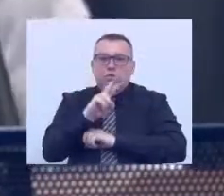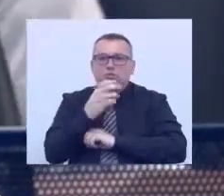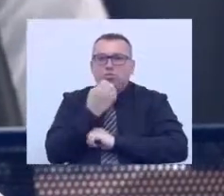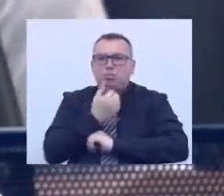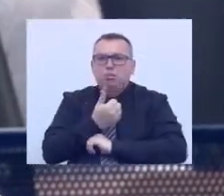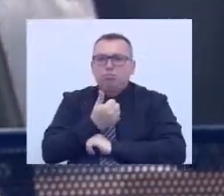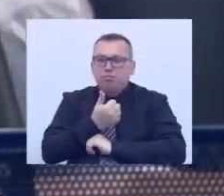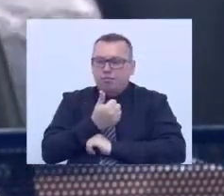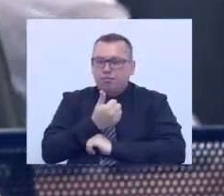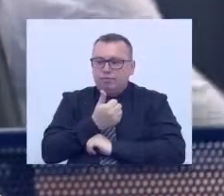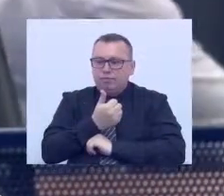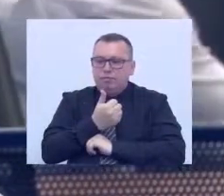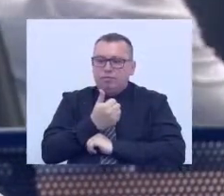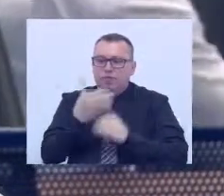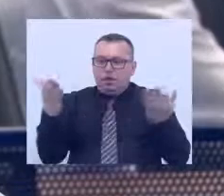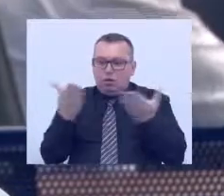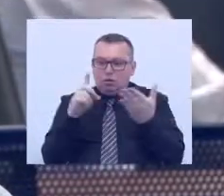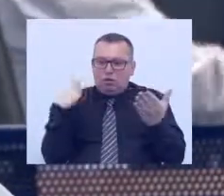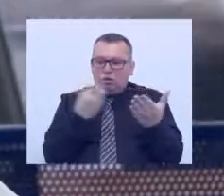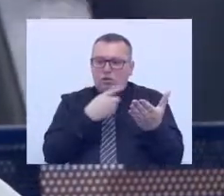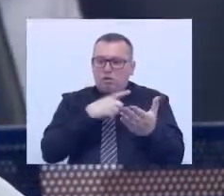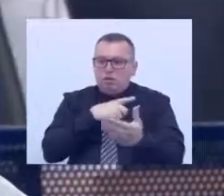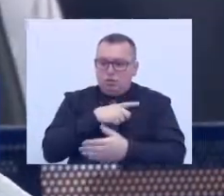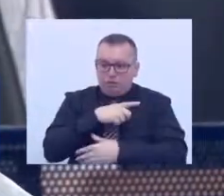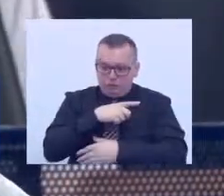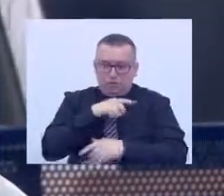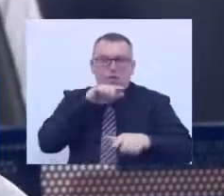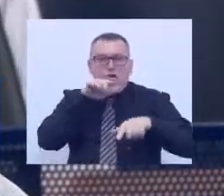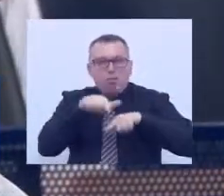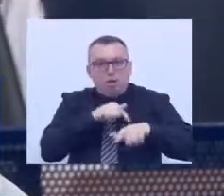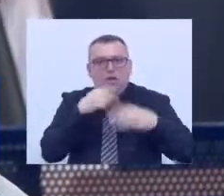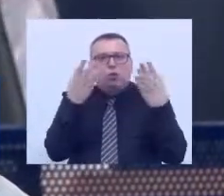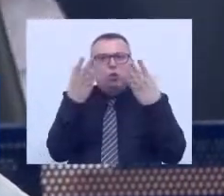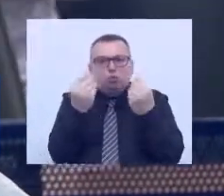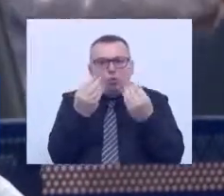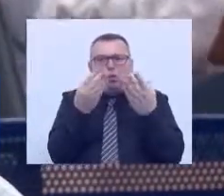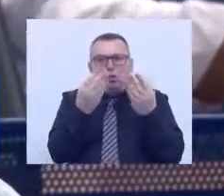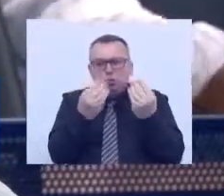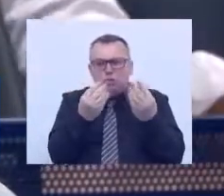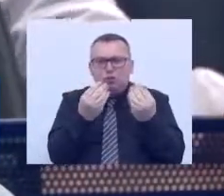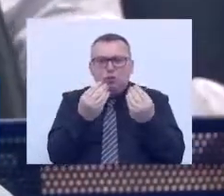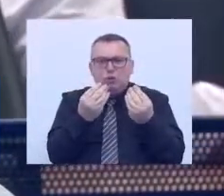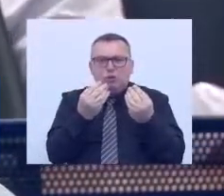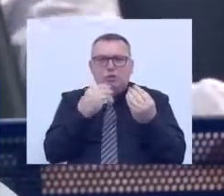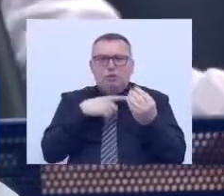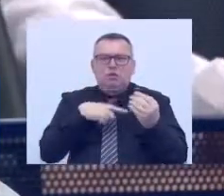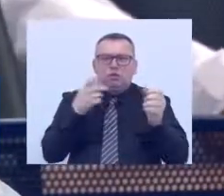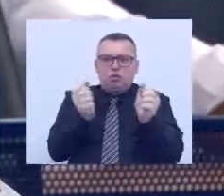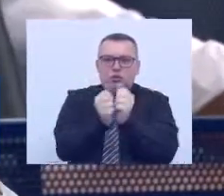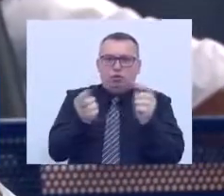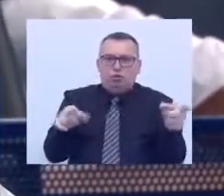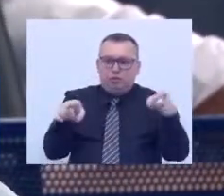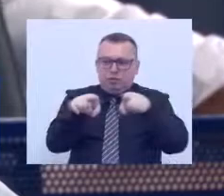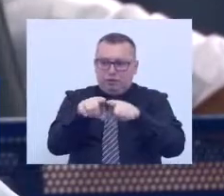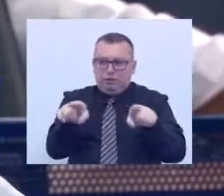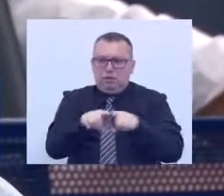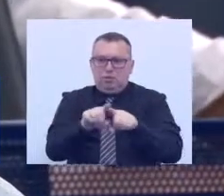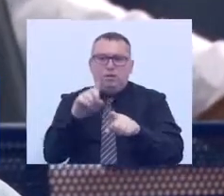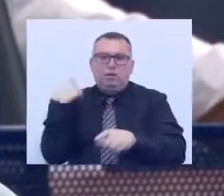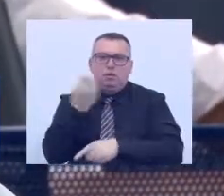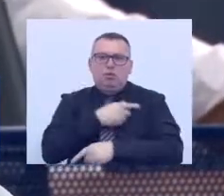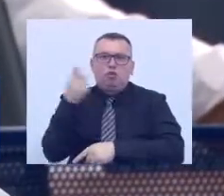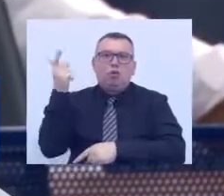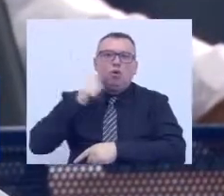anteriormente. Então, nós temos trabalhado muito em parcerias, né? Com isso a gente consegue